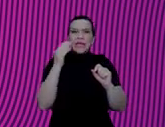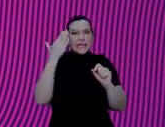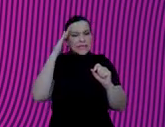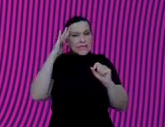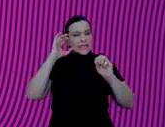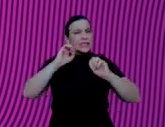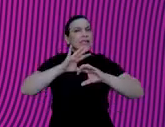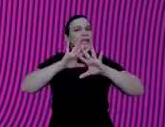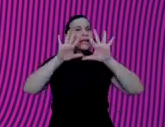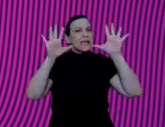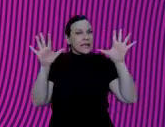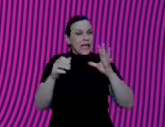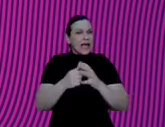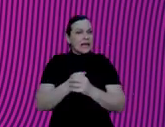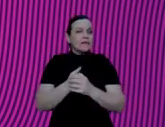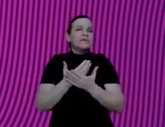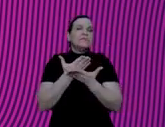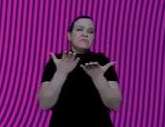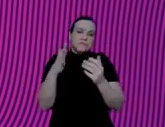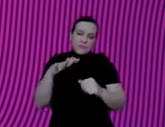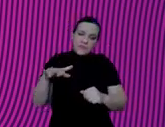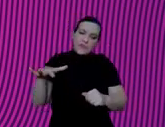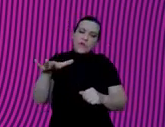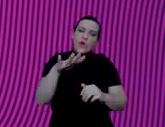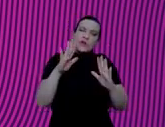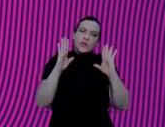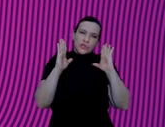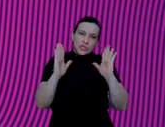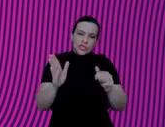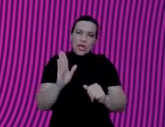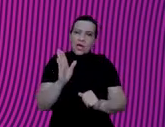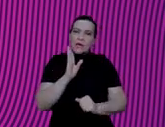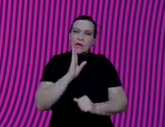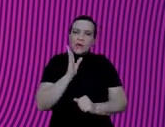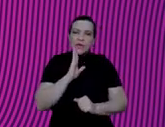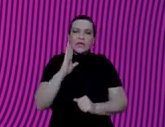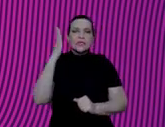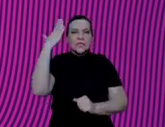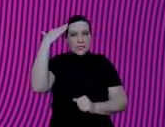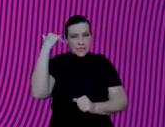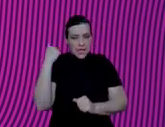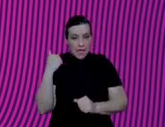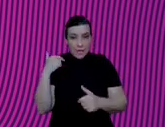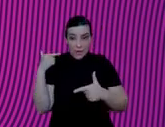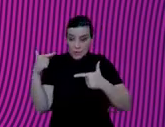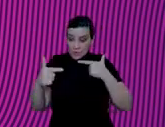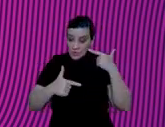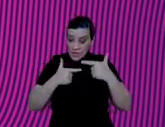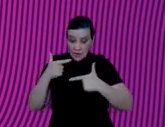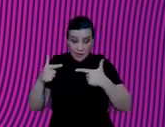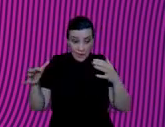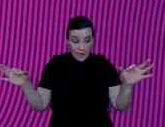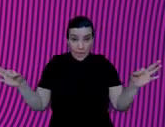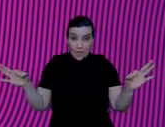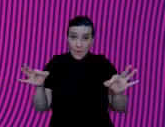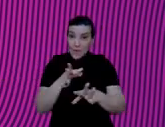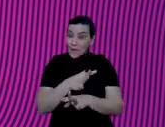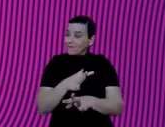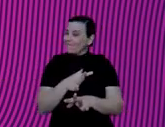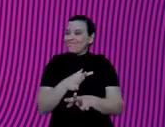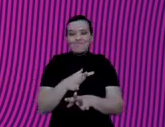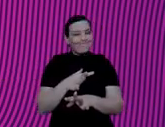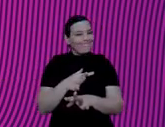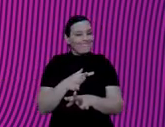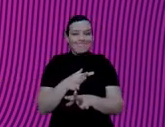estamos envolvidos com esse protocolo, nós não entendemos que o nosso trabalho termina aqui, pelo contrário, esse é só o